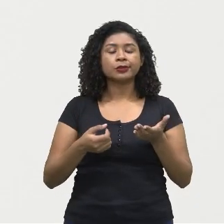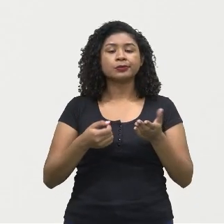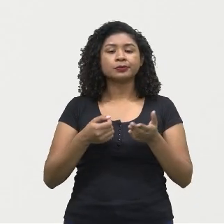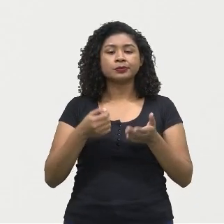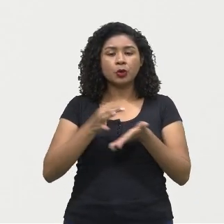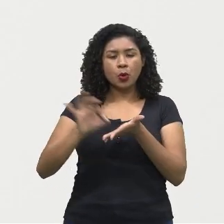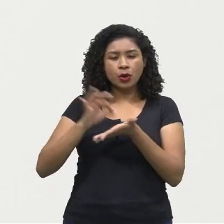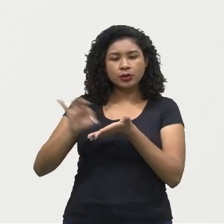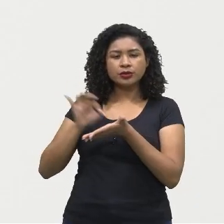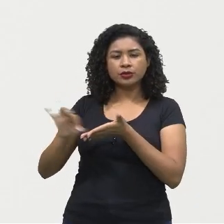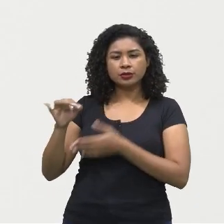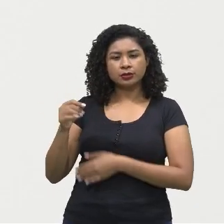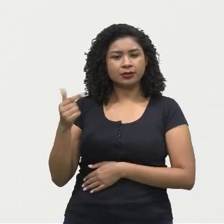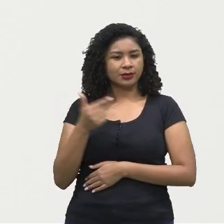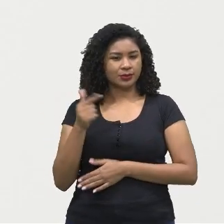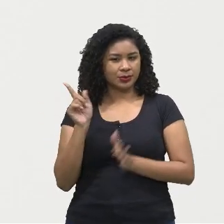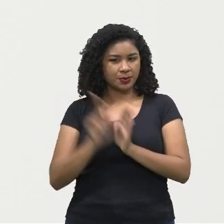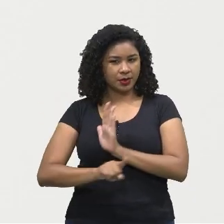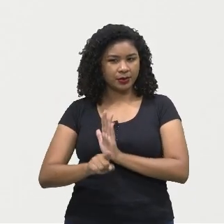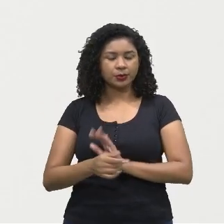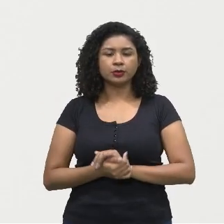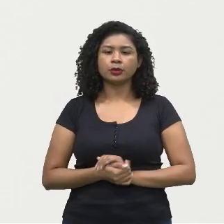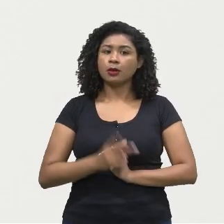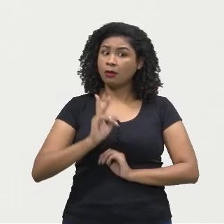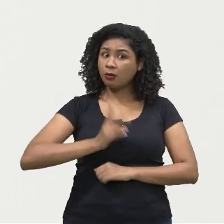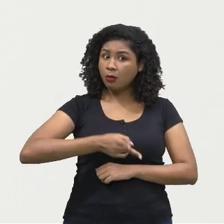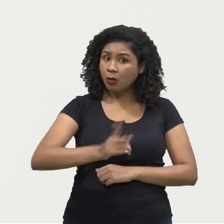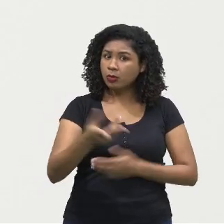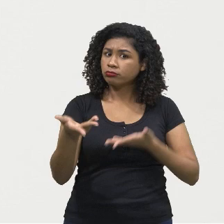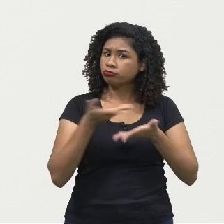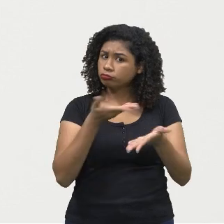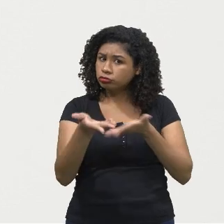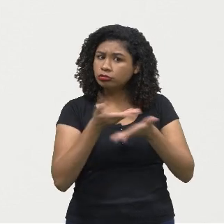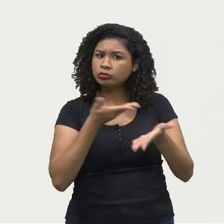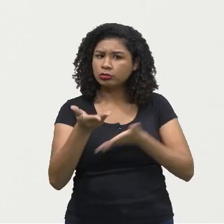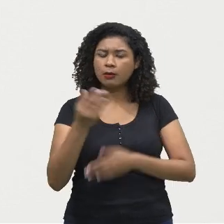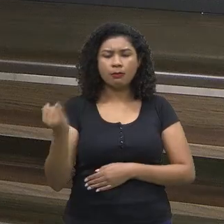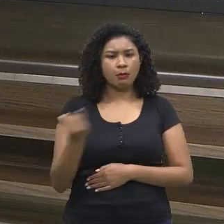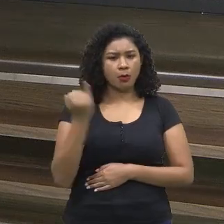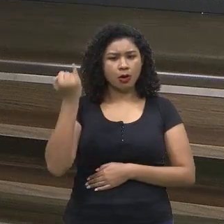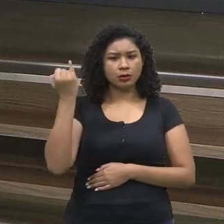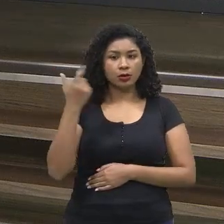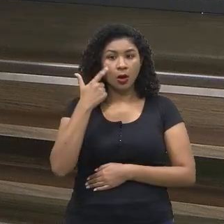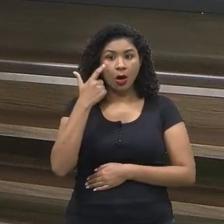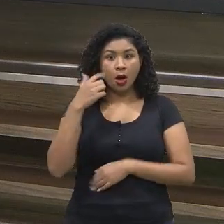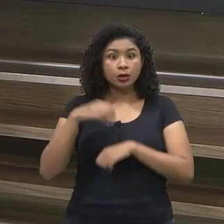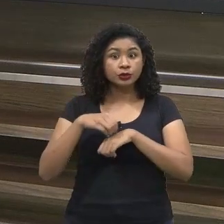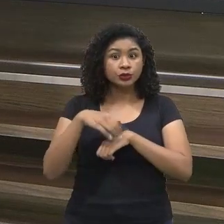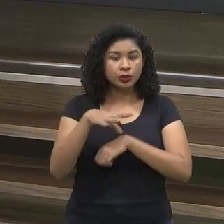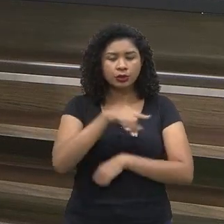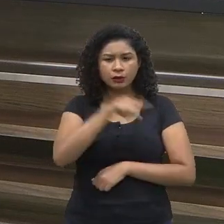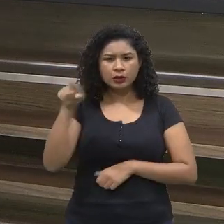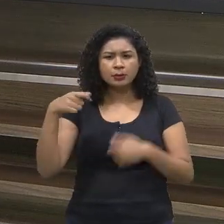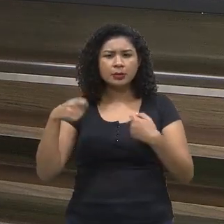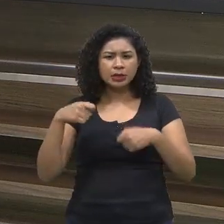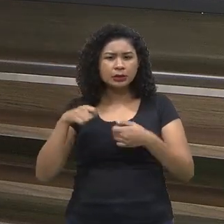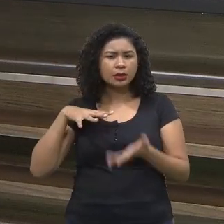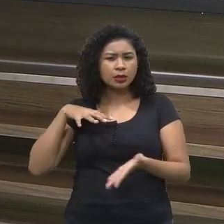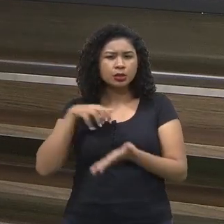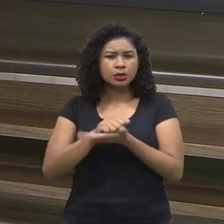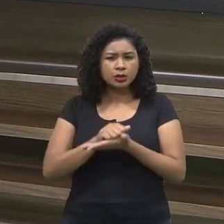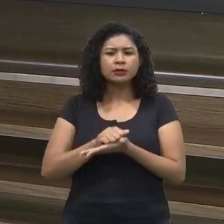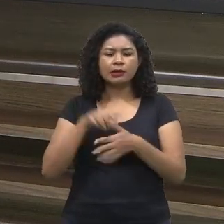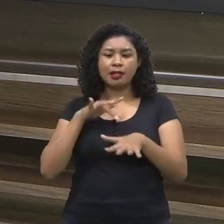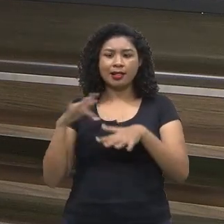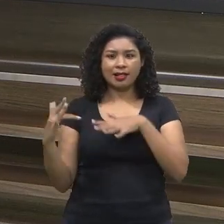lá? Continuem participando, é muito importante. Eu tenho um recadinho maravilhoso para vocês. Se inscrevam nas nossas redes sociais do Centro